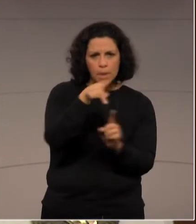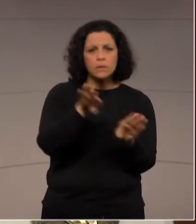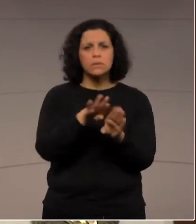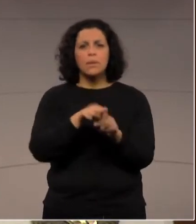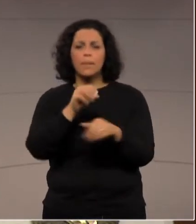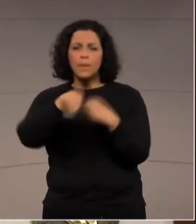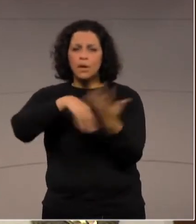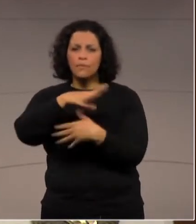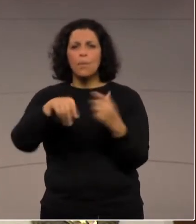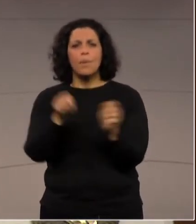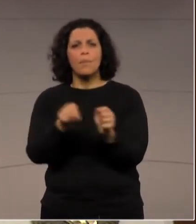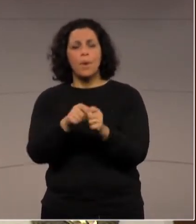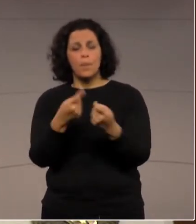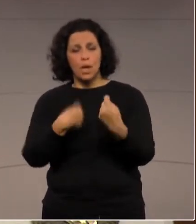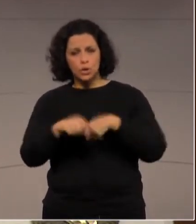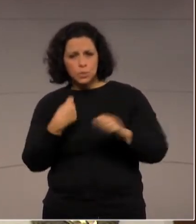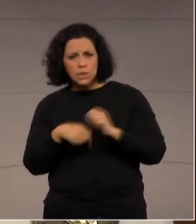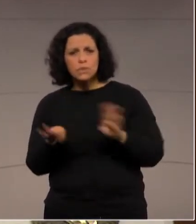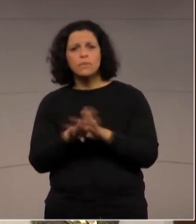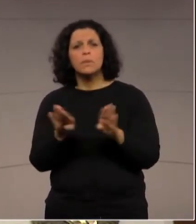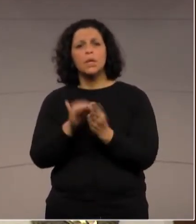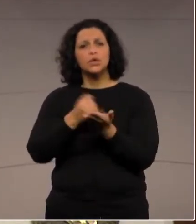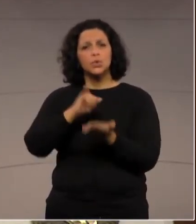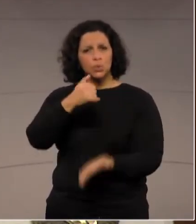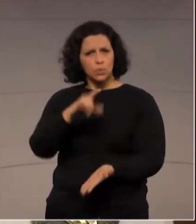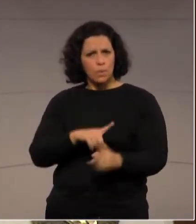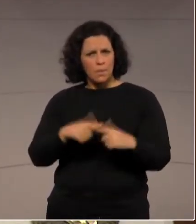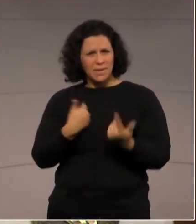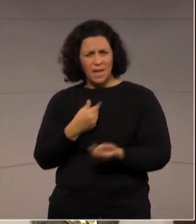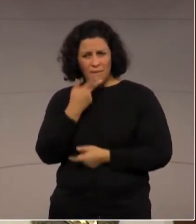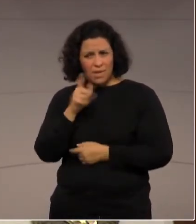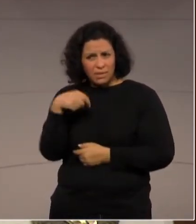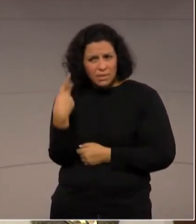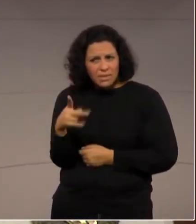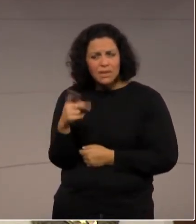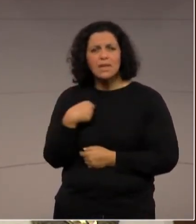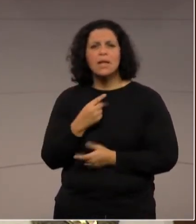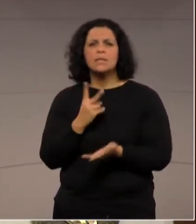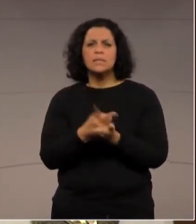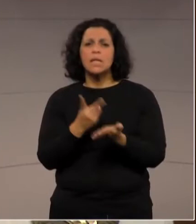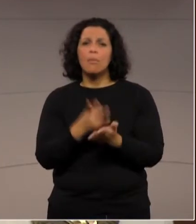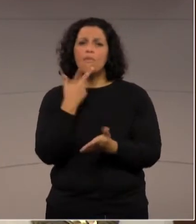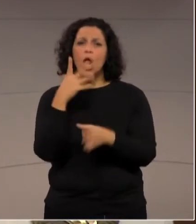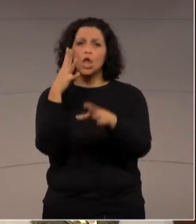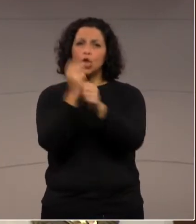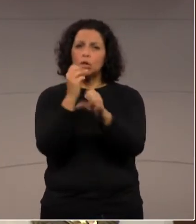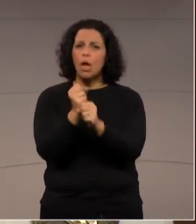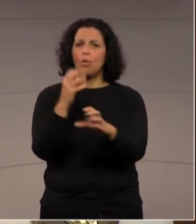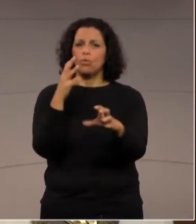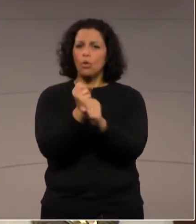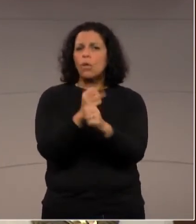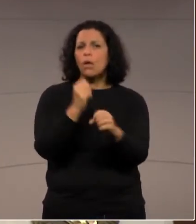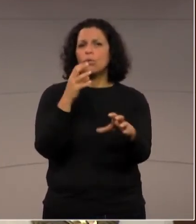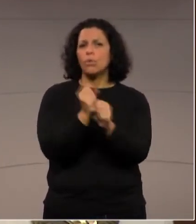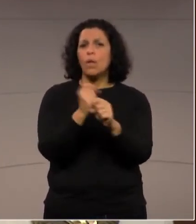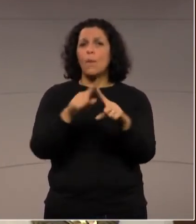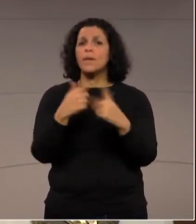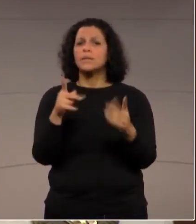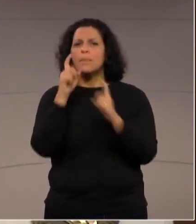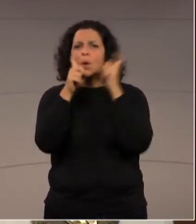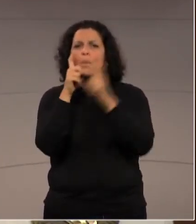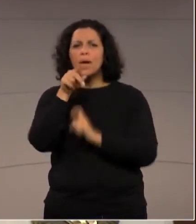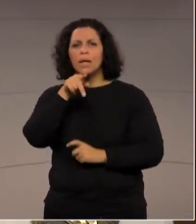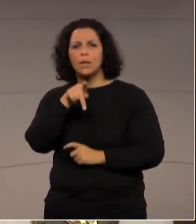e reforma tributária na sua fala sempre os números ea preocupação com o pib